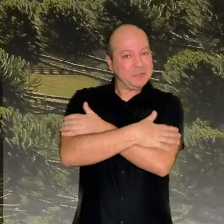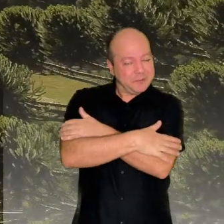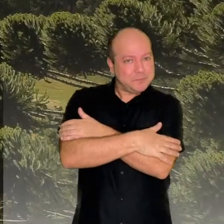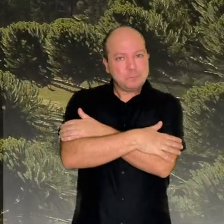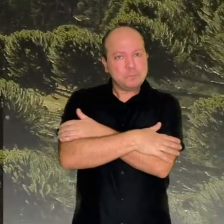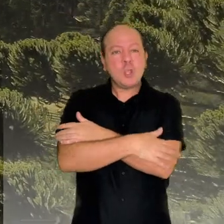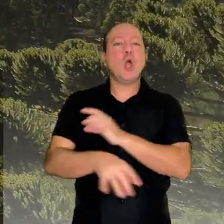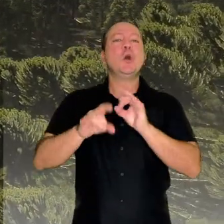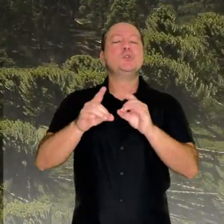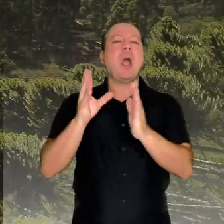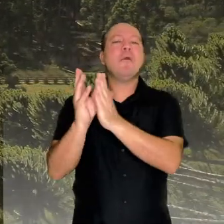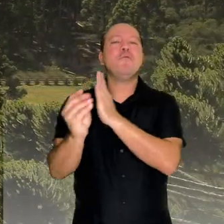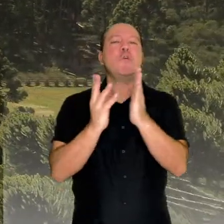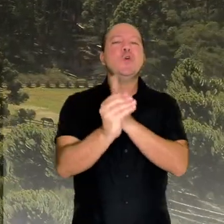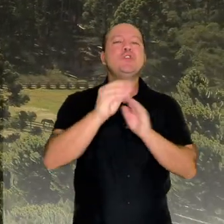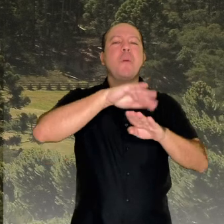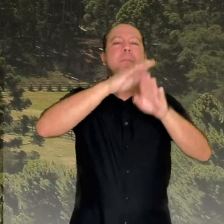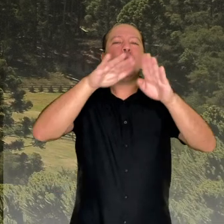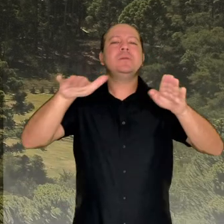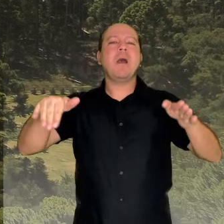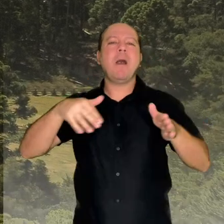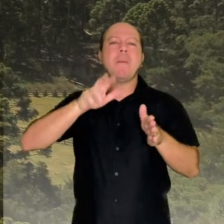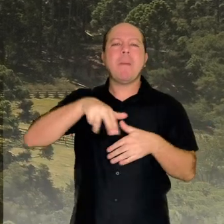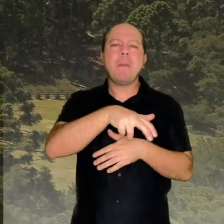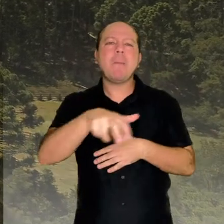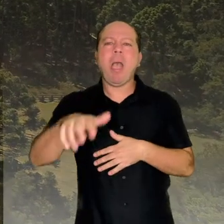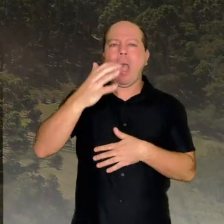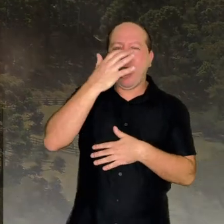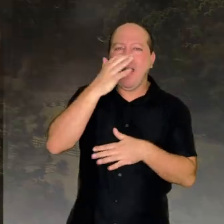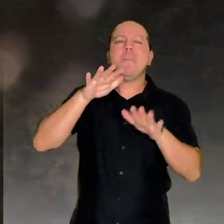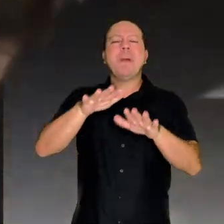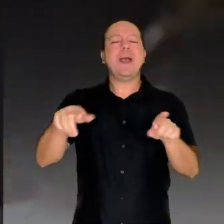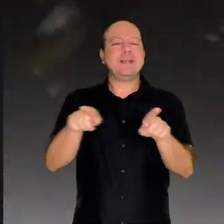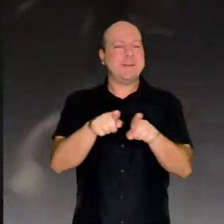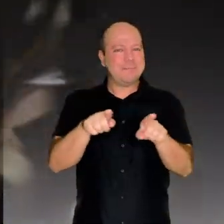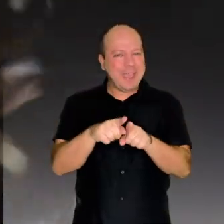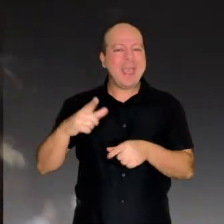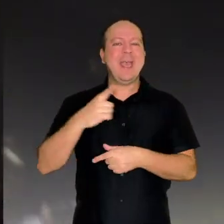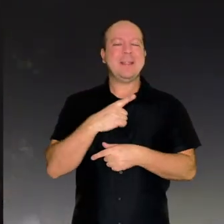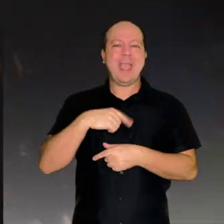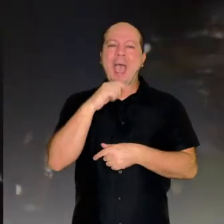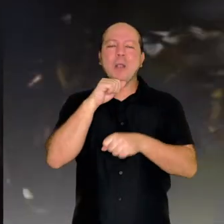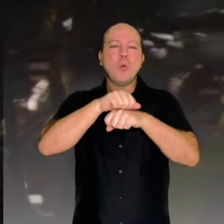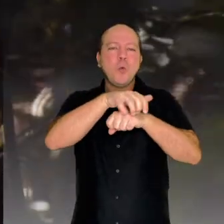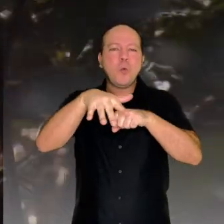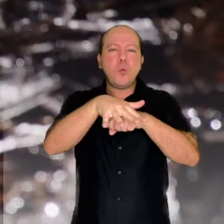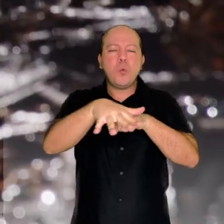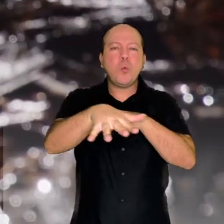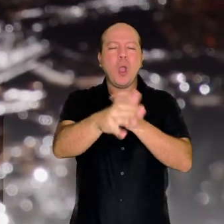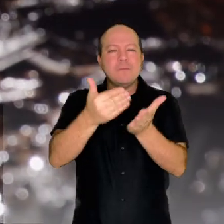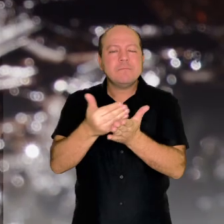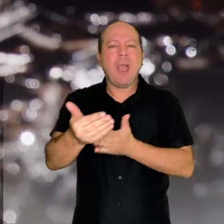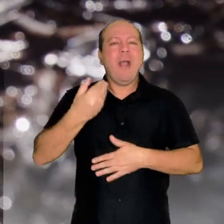Campos do Jordão não é apenas um refúgio de montanhas e trilhas encantadoras, mas também o berço de incontáveis nascentes